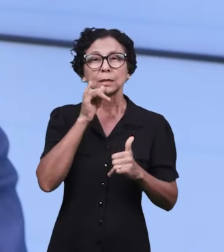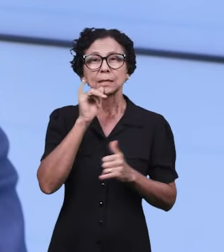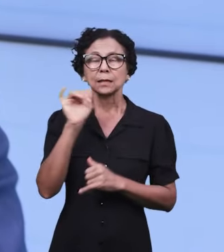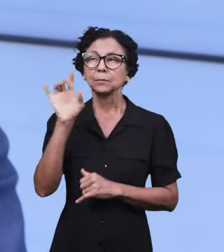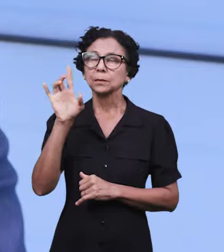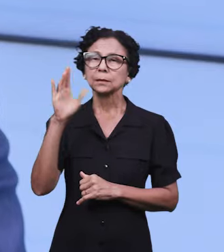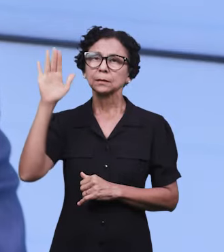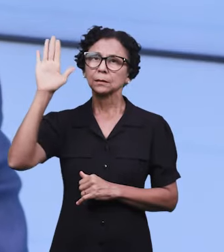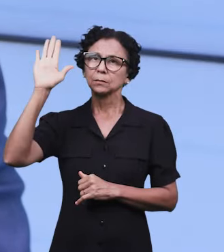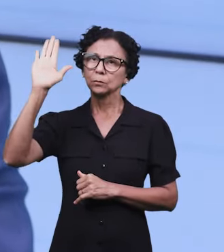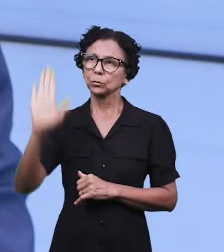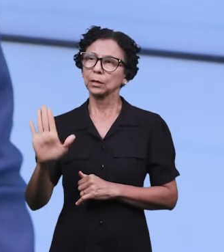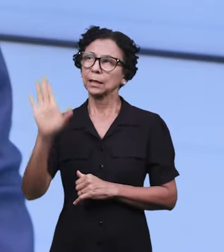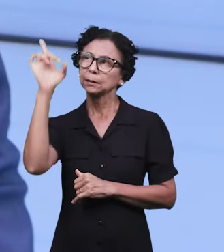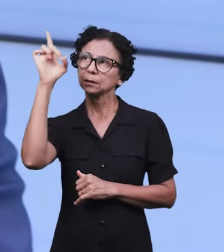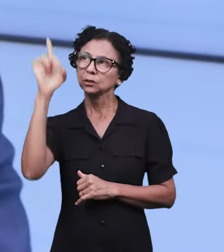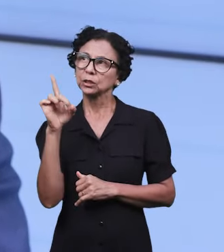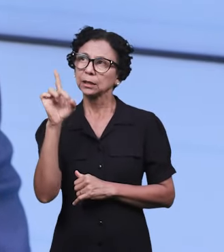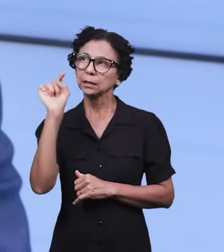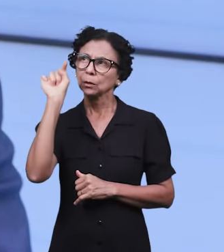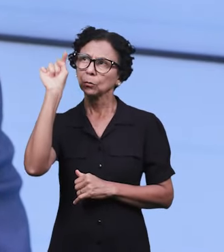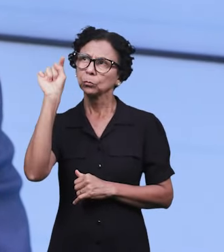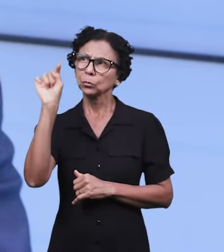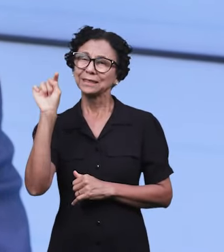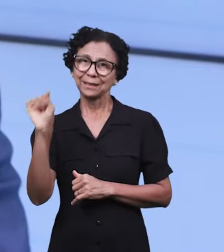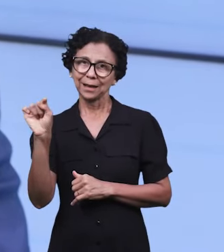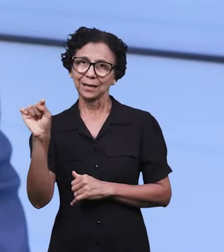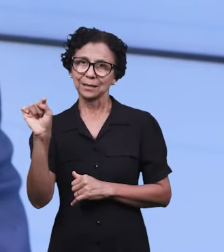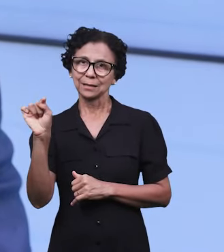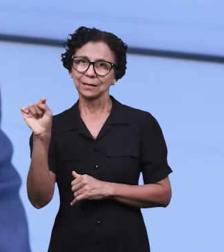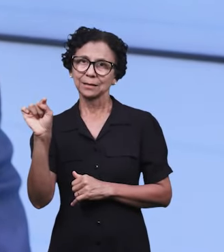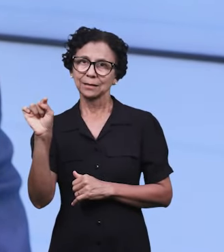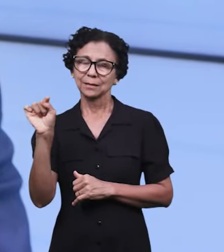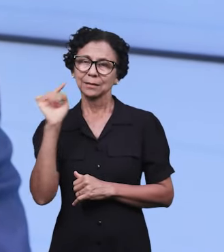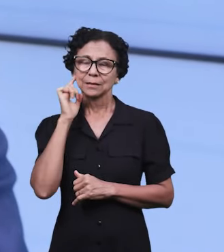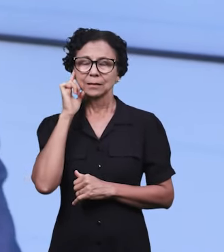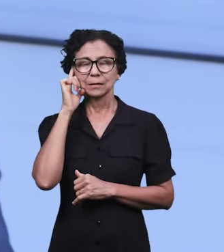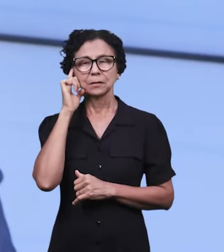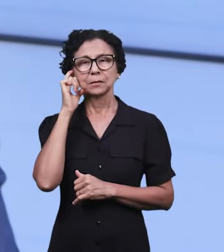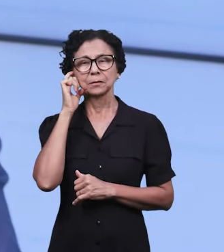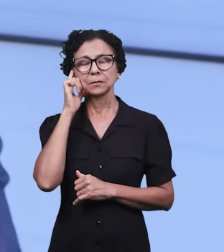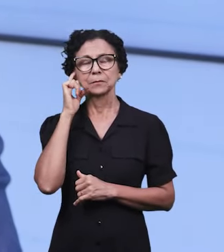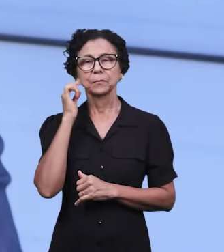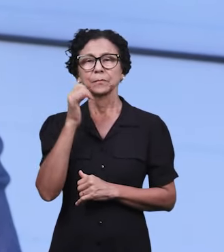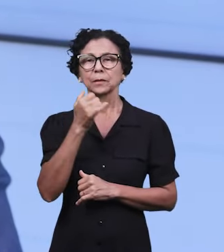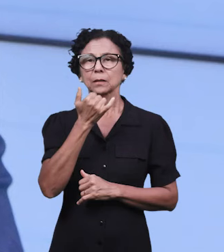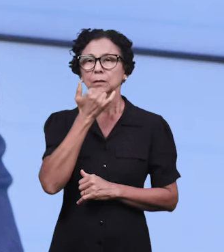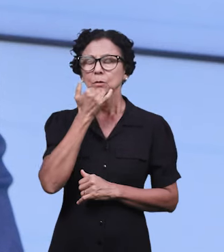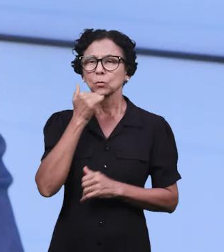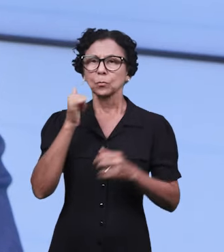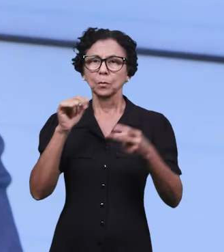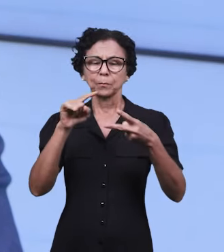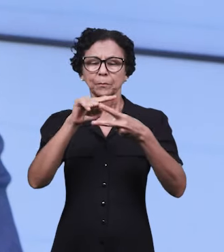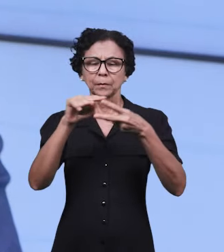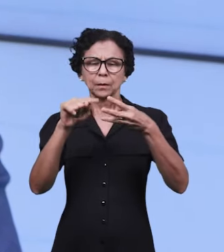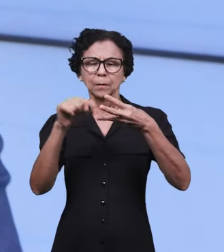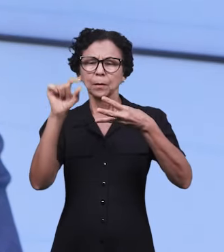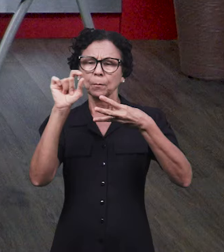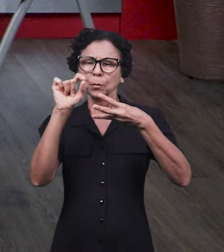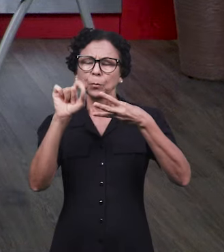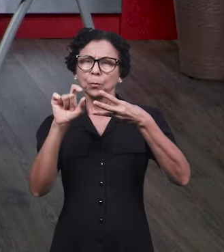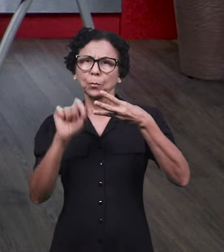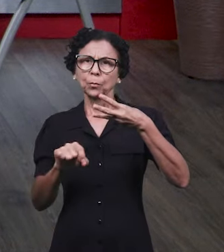canto inferior direito e ali você pode denunciar aquele vídeo vou está exibindo a sua imagem ou